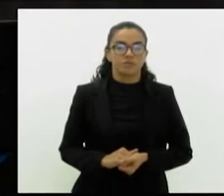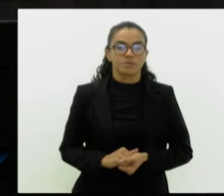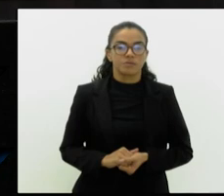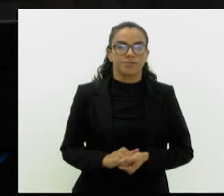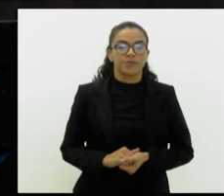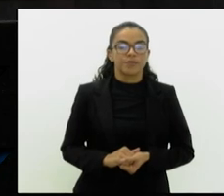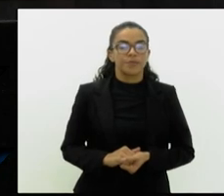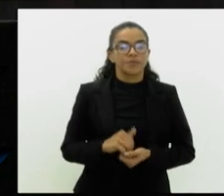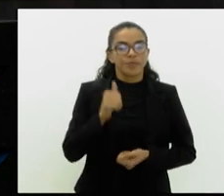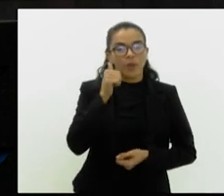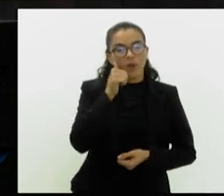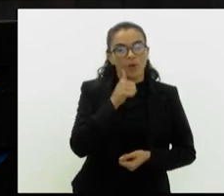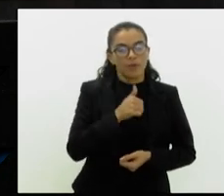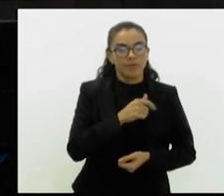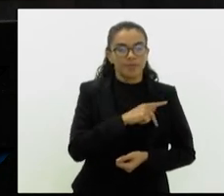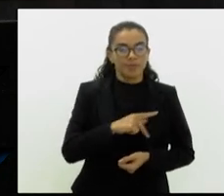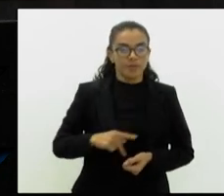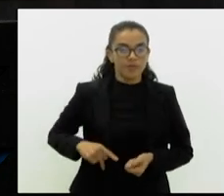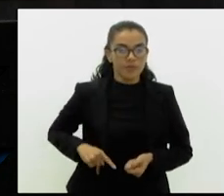senhora